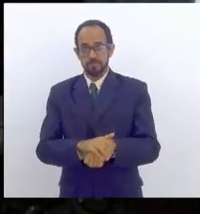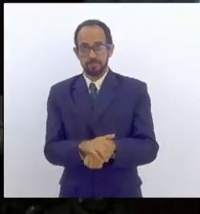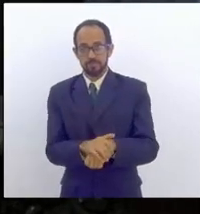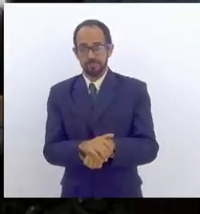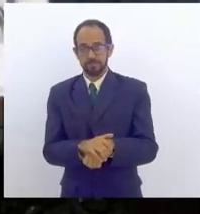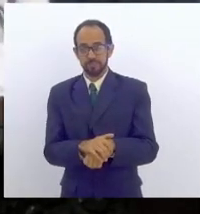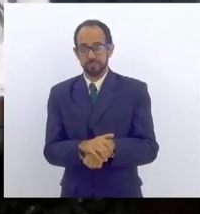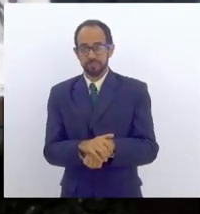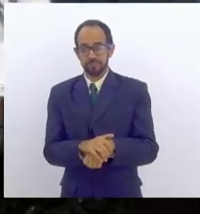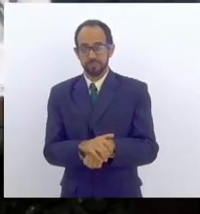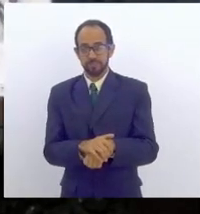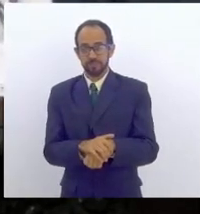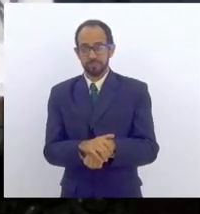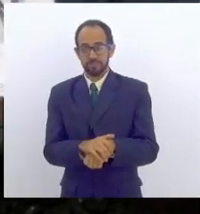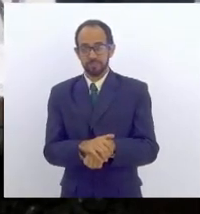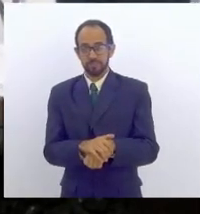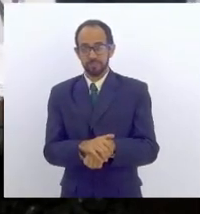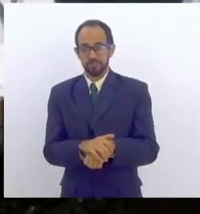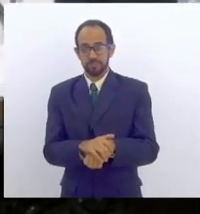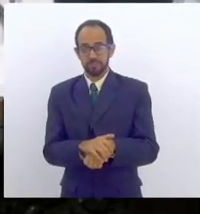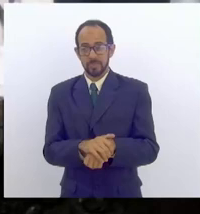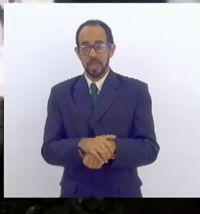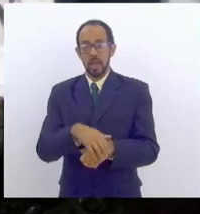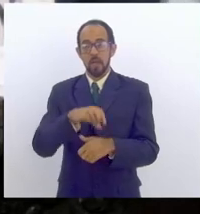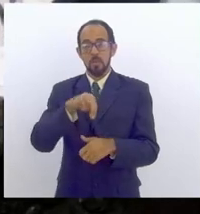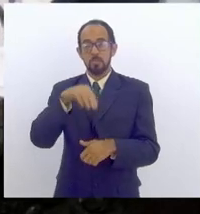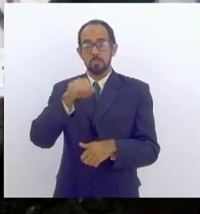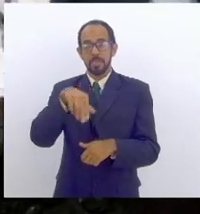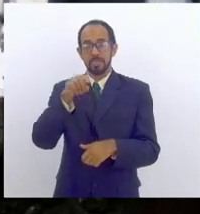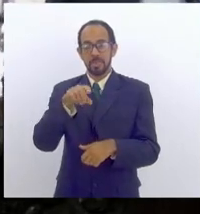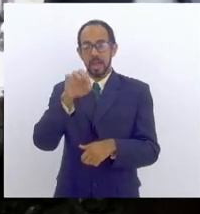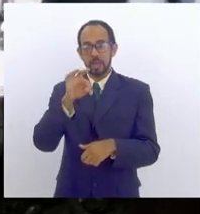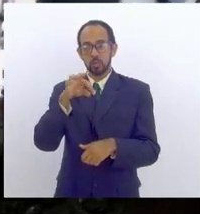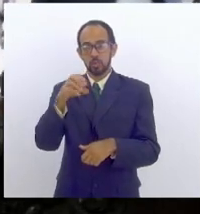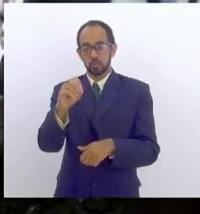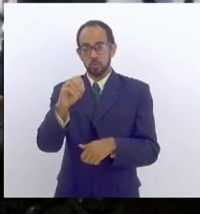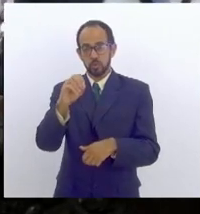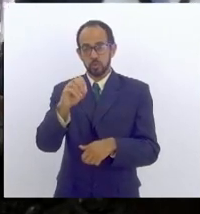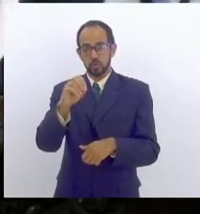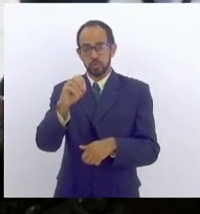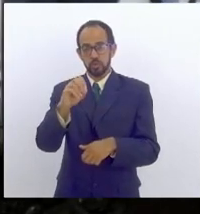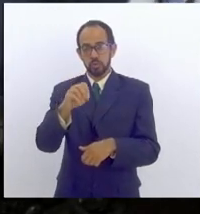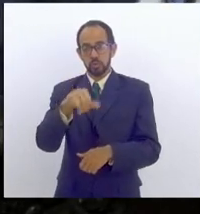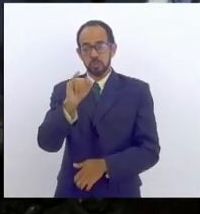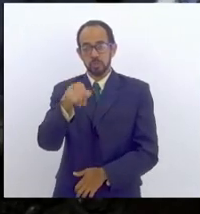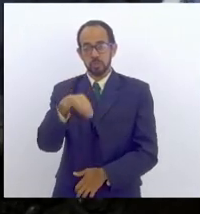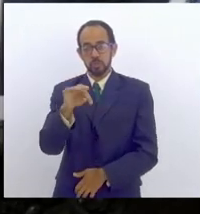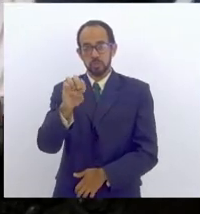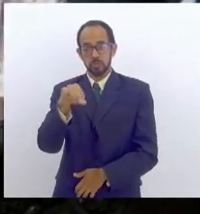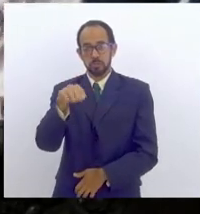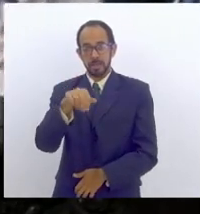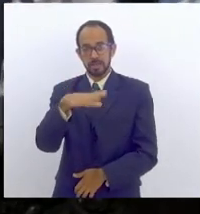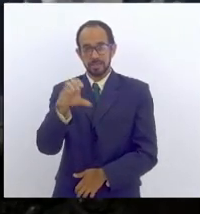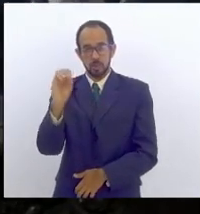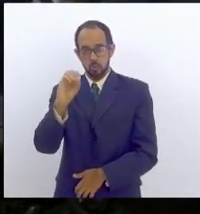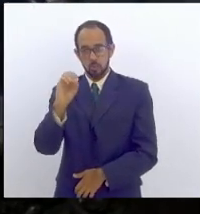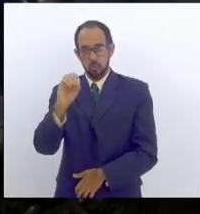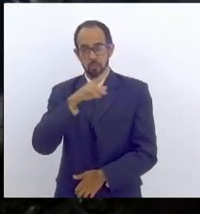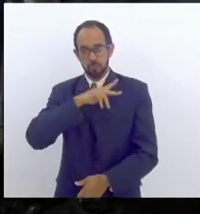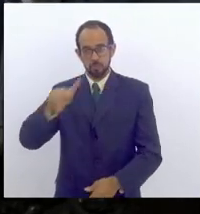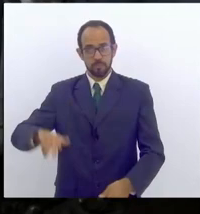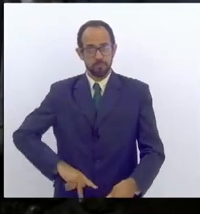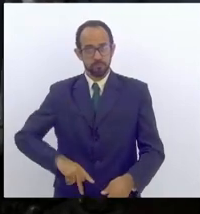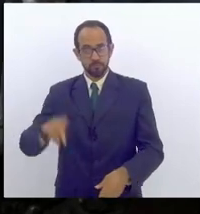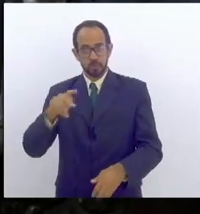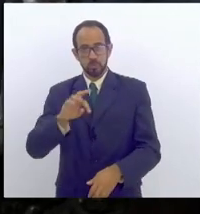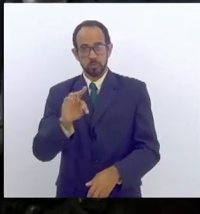um mandato de intimação do presidente do Tribunal de Justiça, desembargador